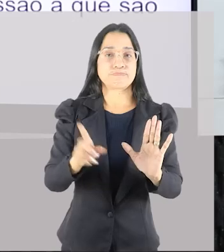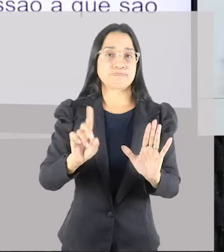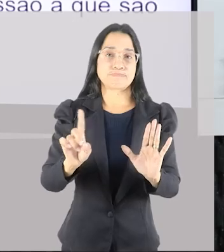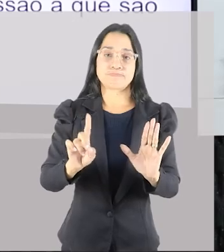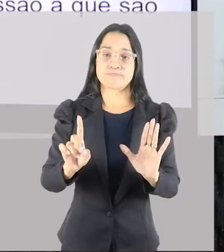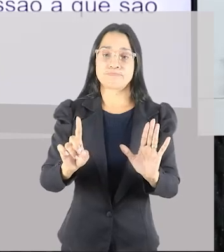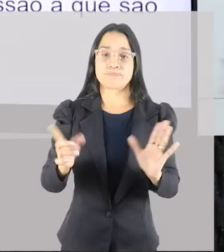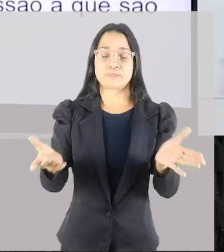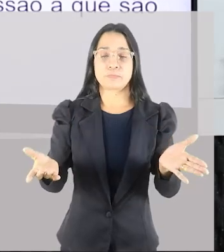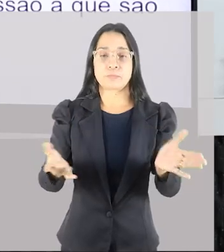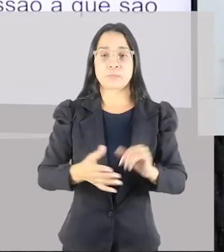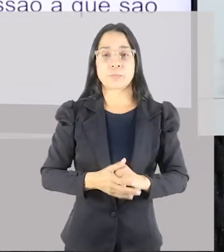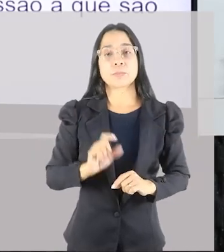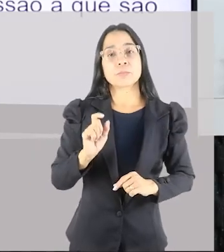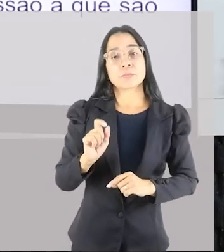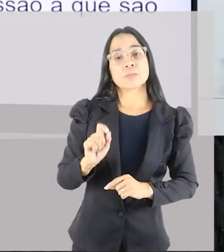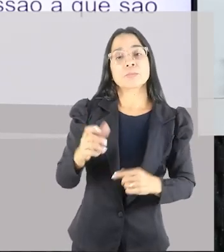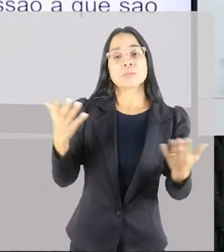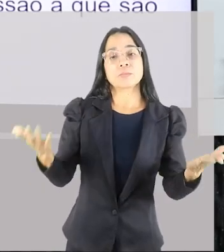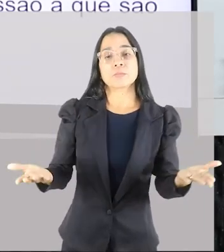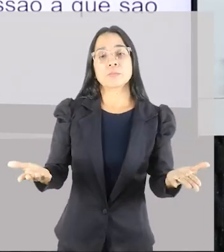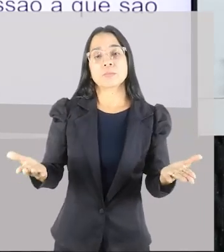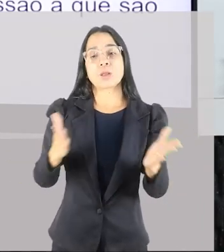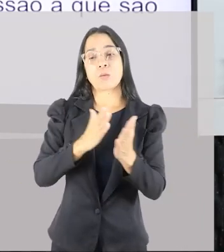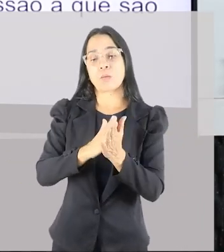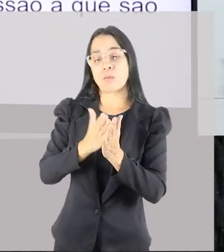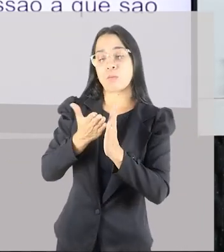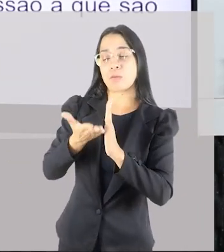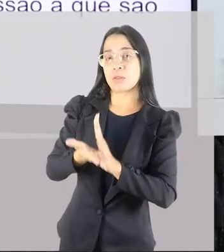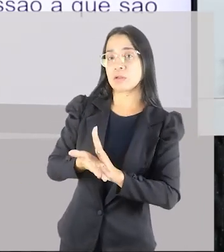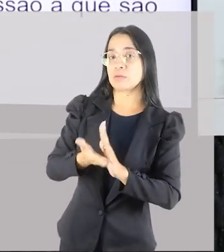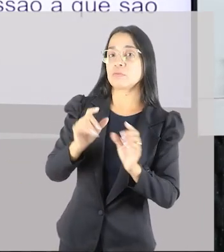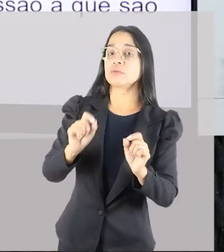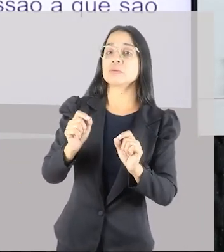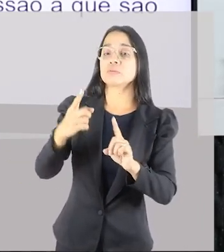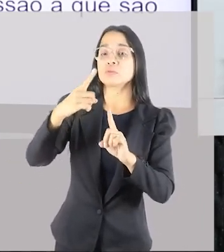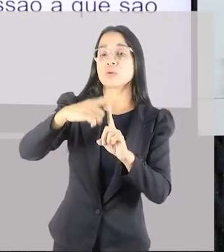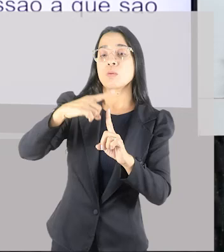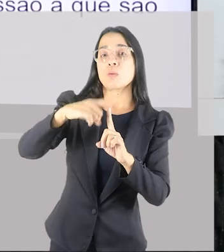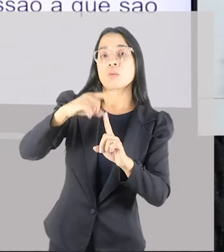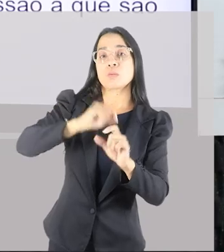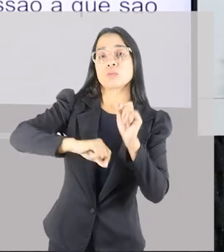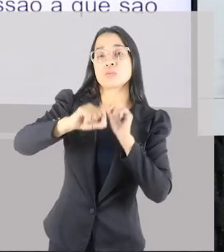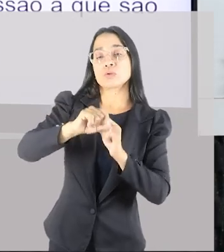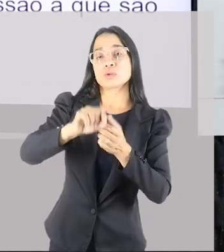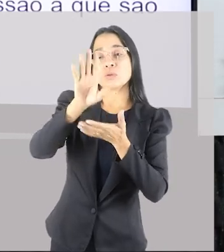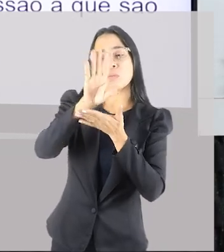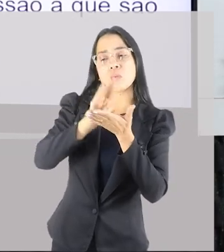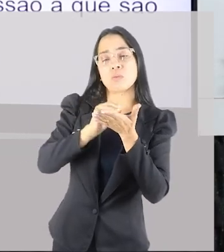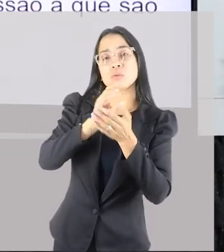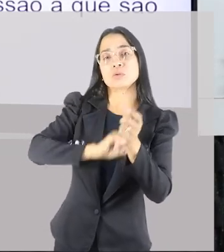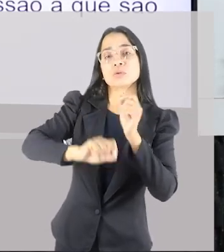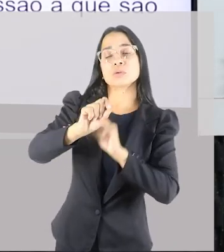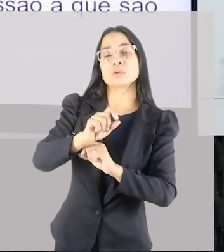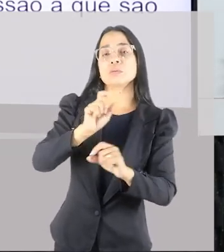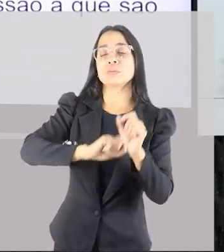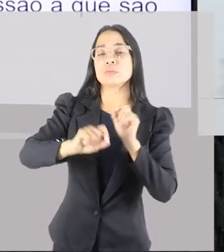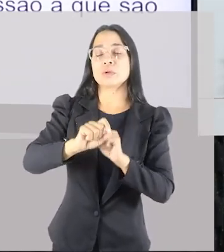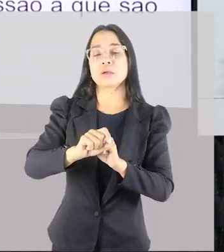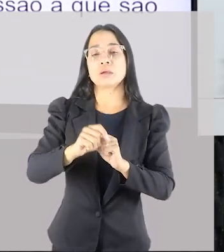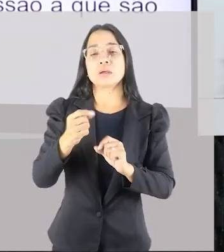não é isto então o desvio de um estigma de beleza a partir daquilo que é